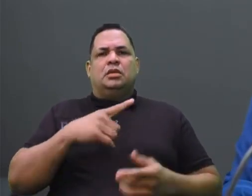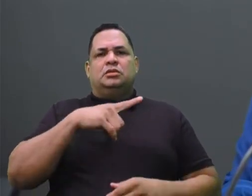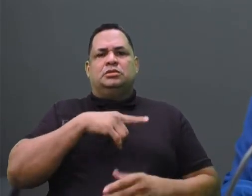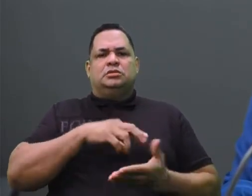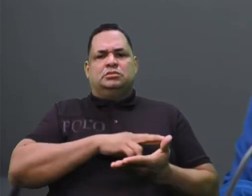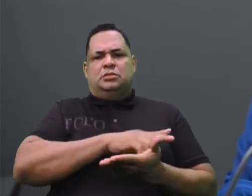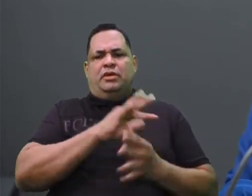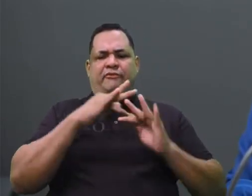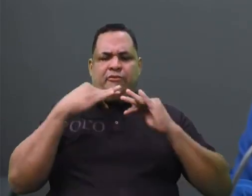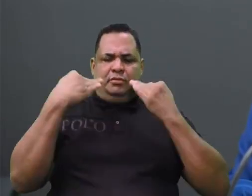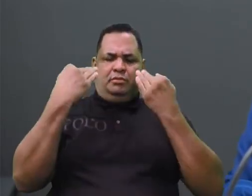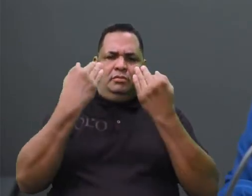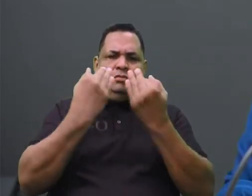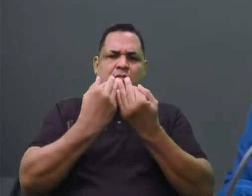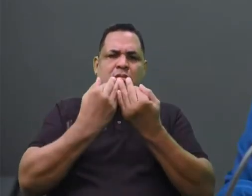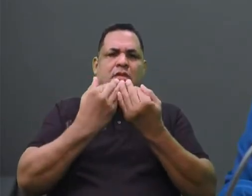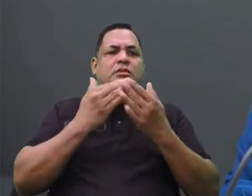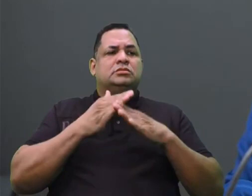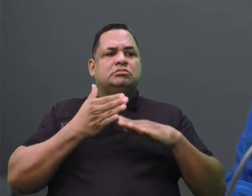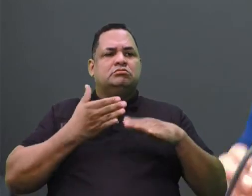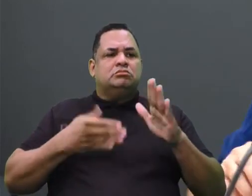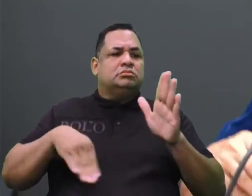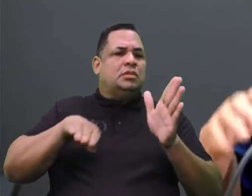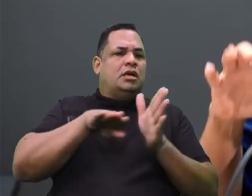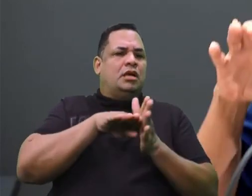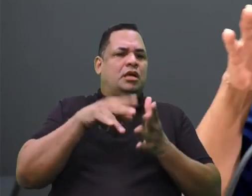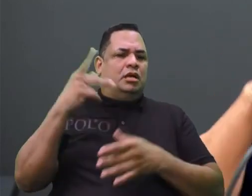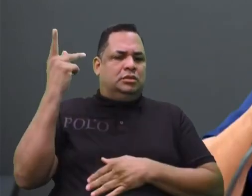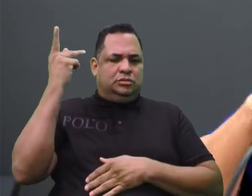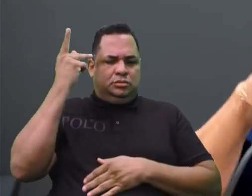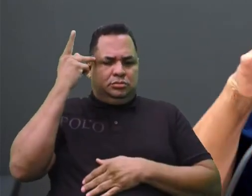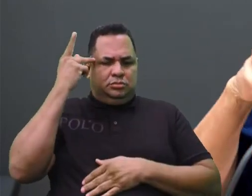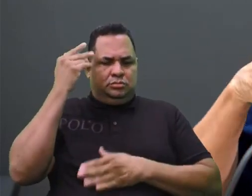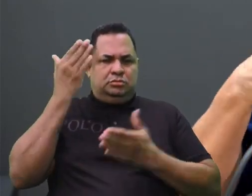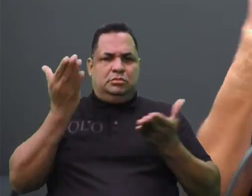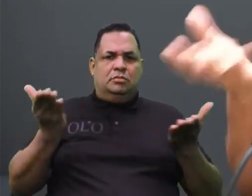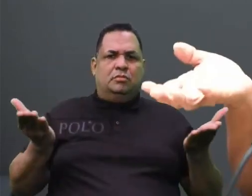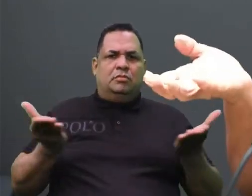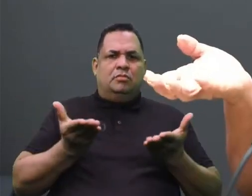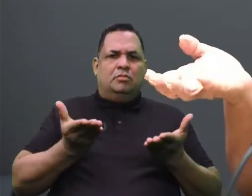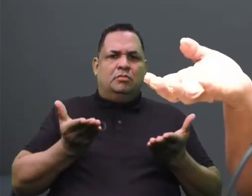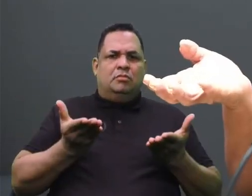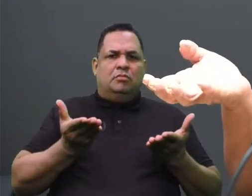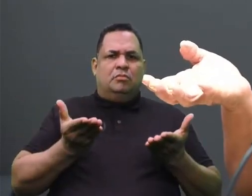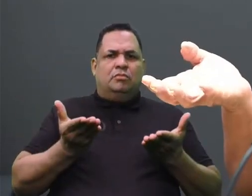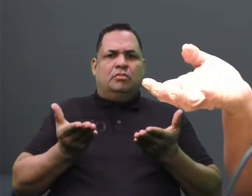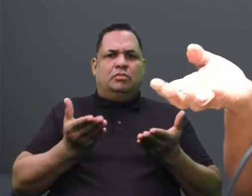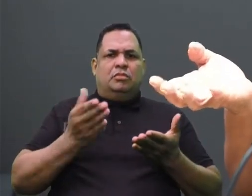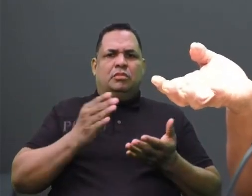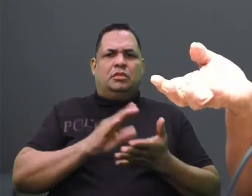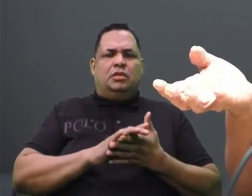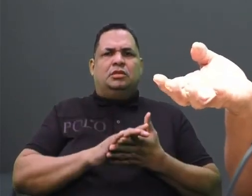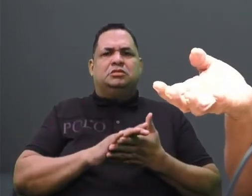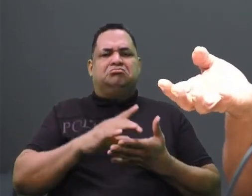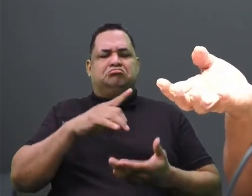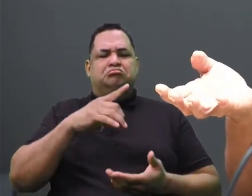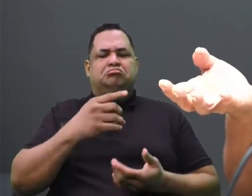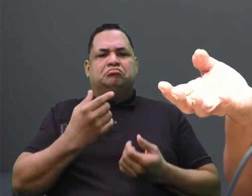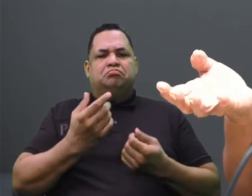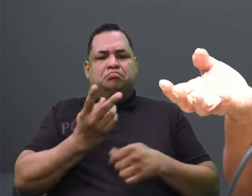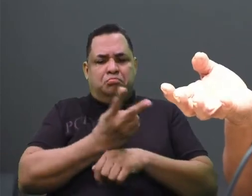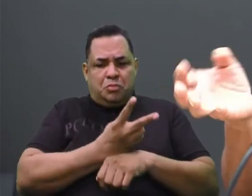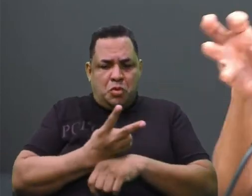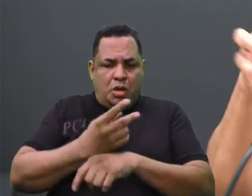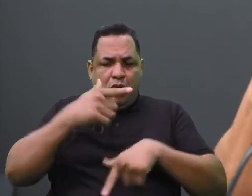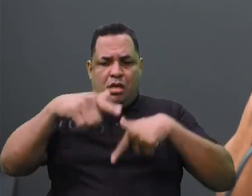tio, minha tia, e chegando lá com essa pressão de ter um trabalho, porque já tinha